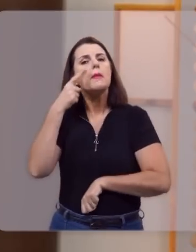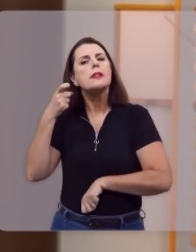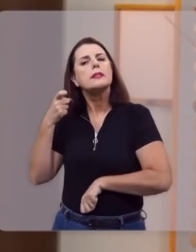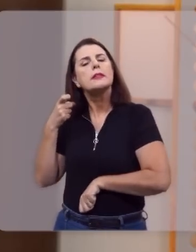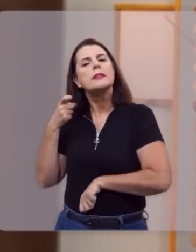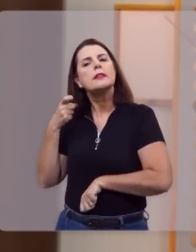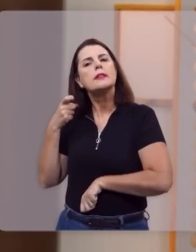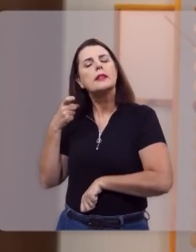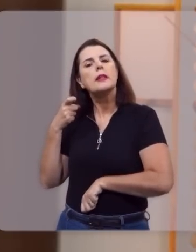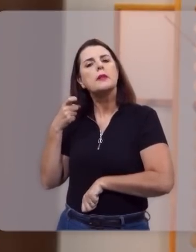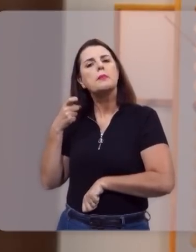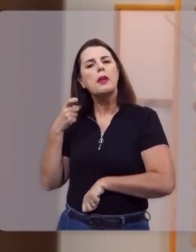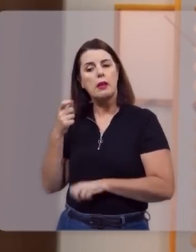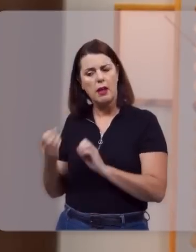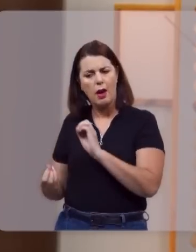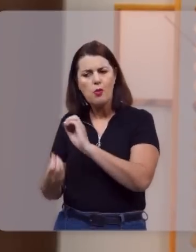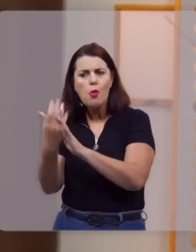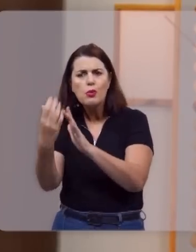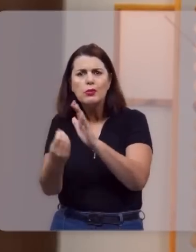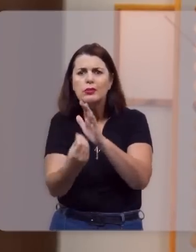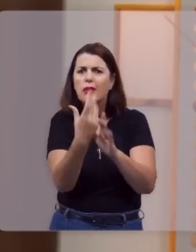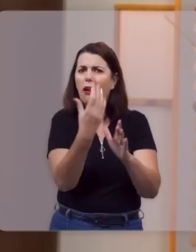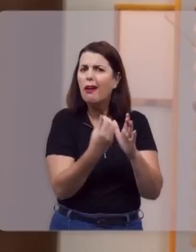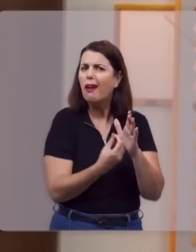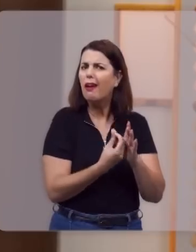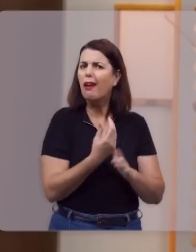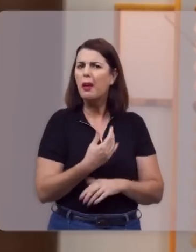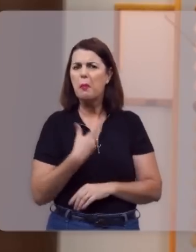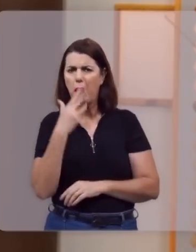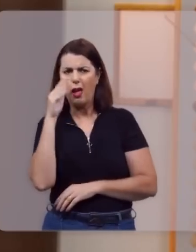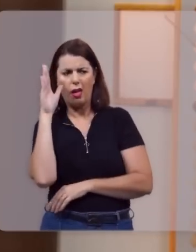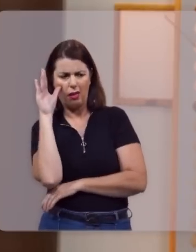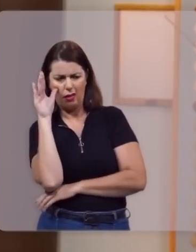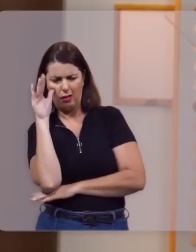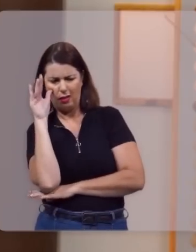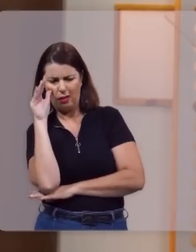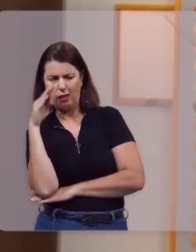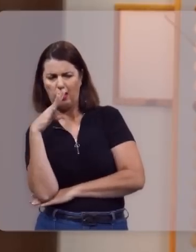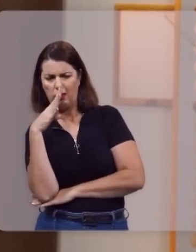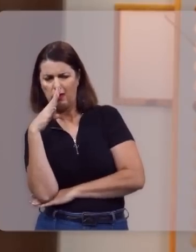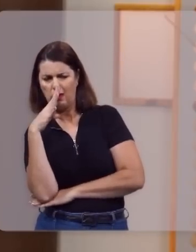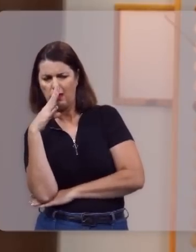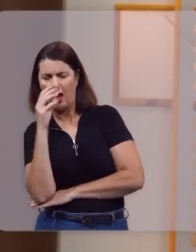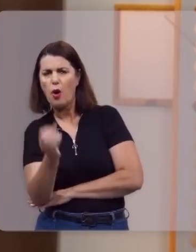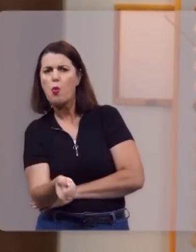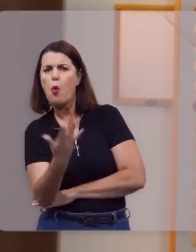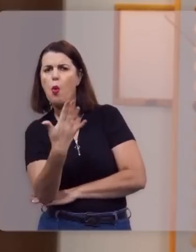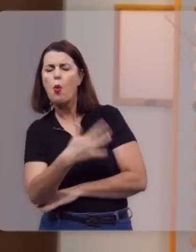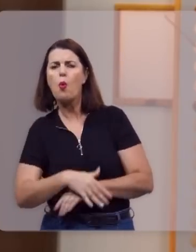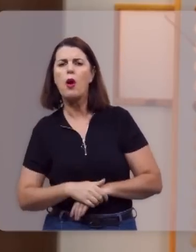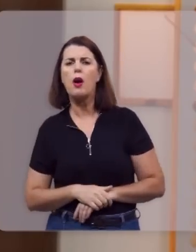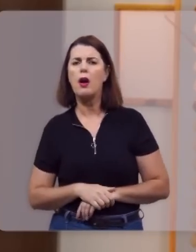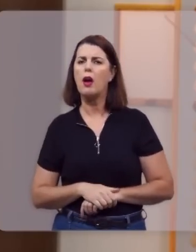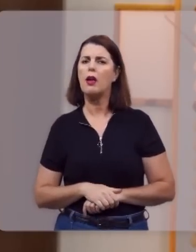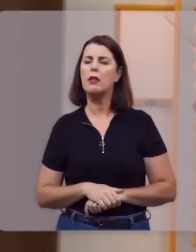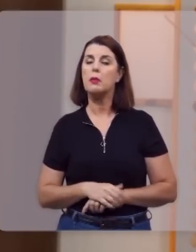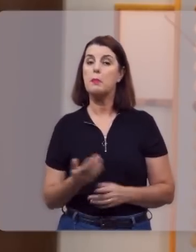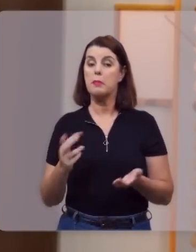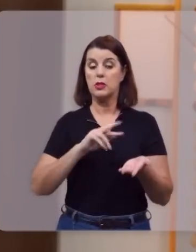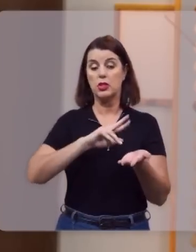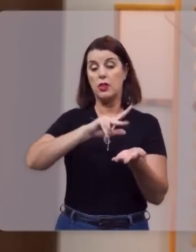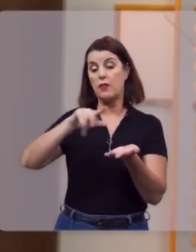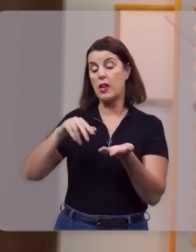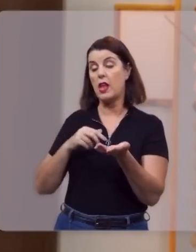tem armadilhas, ciladas. A palavra grega metodeia retrata para nós os